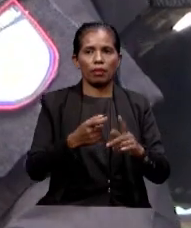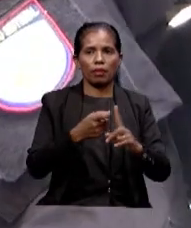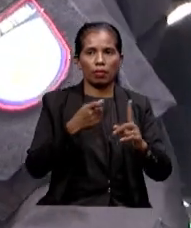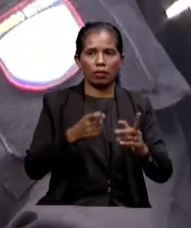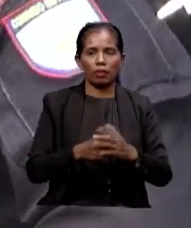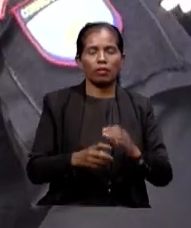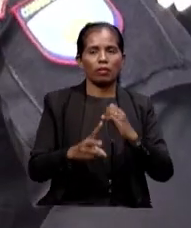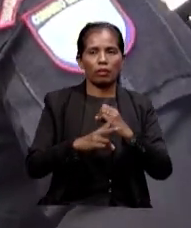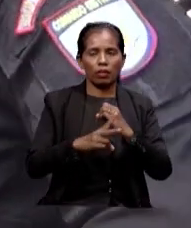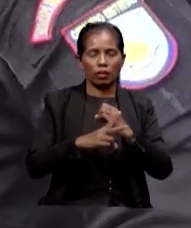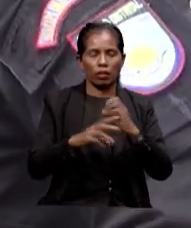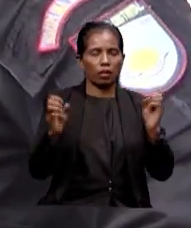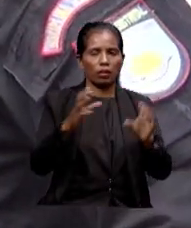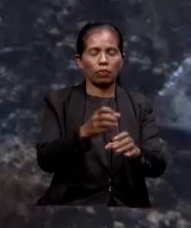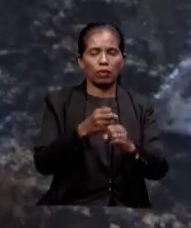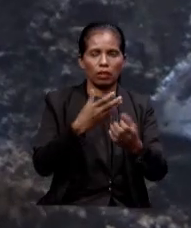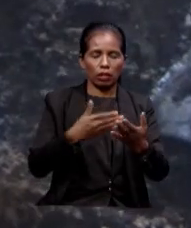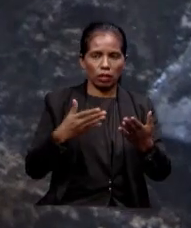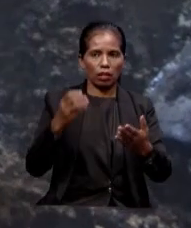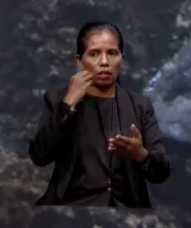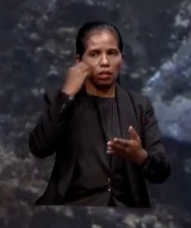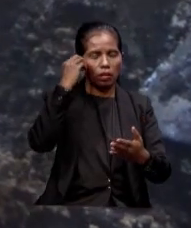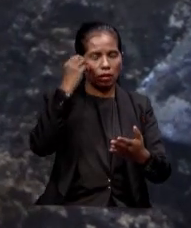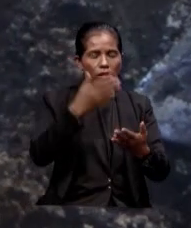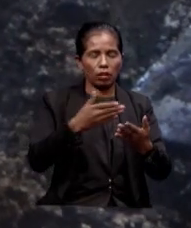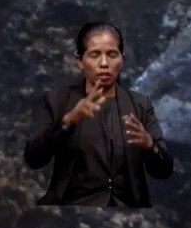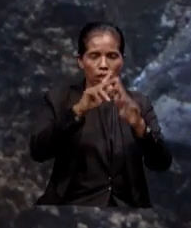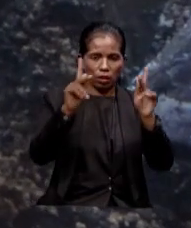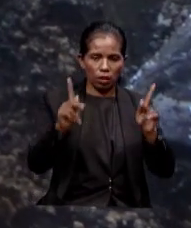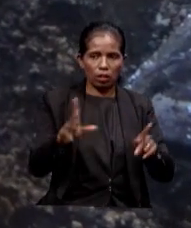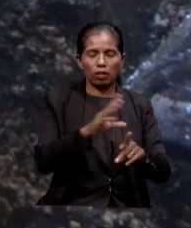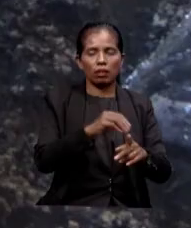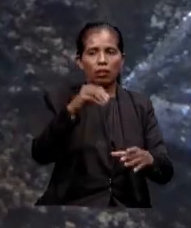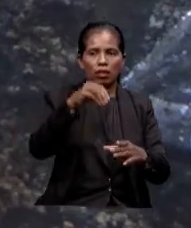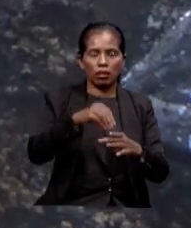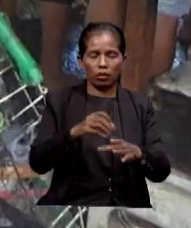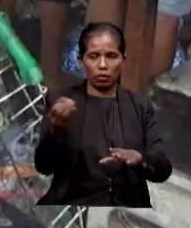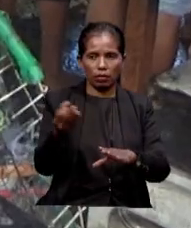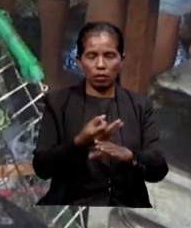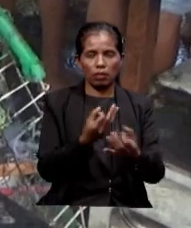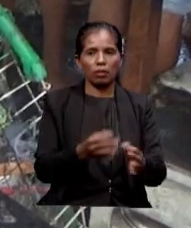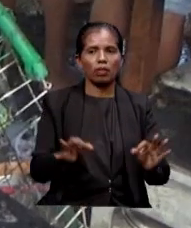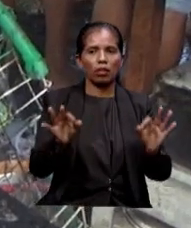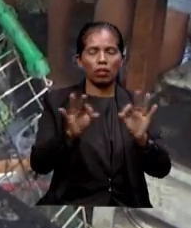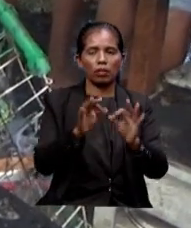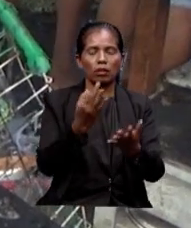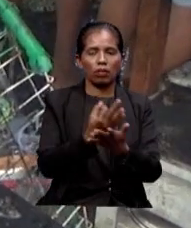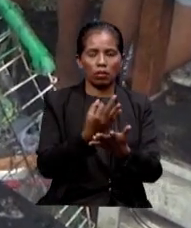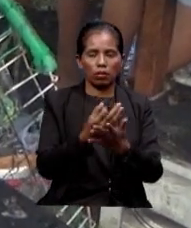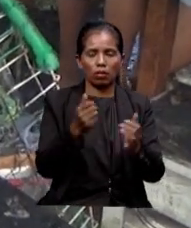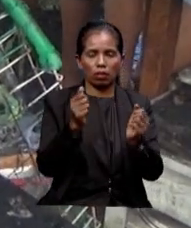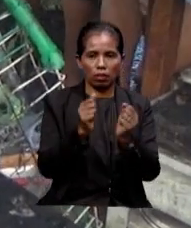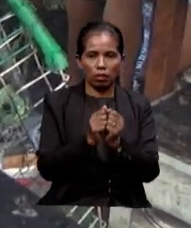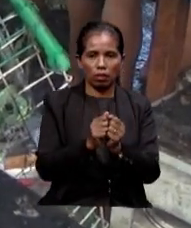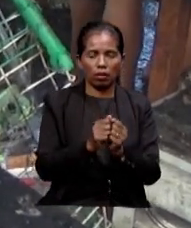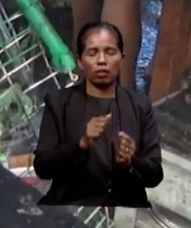né vítima la consegue salva sasan e humilaran no sasan kiosque inclui documento importante no ossan romontante mais ou